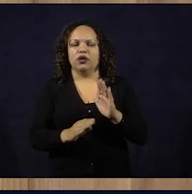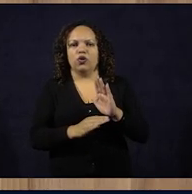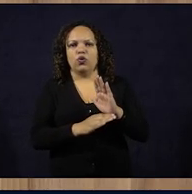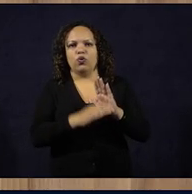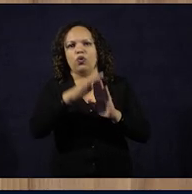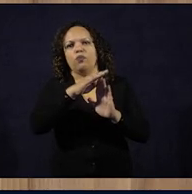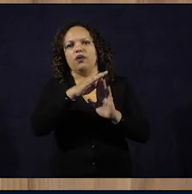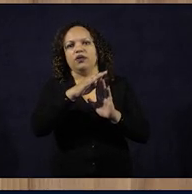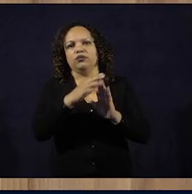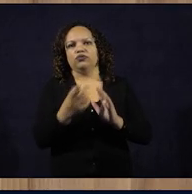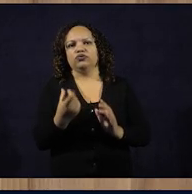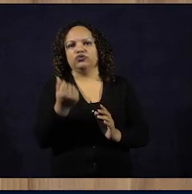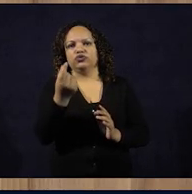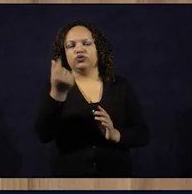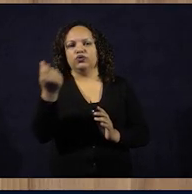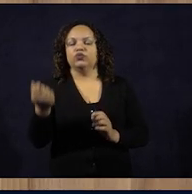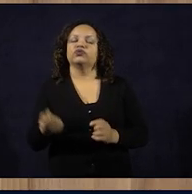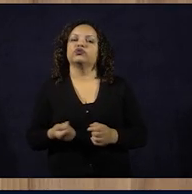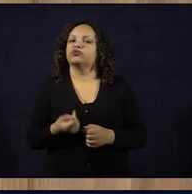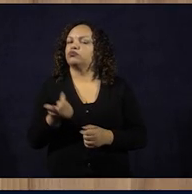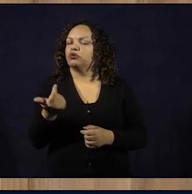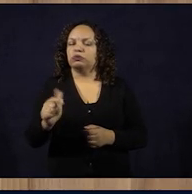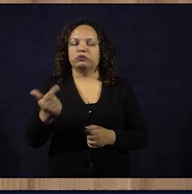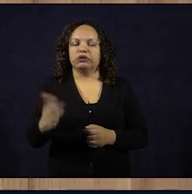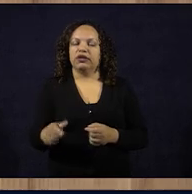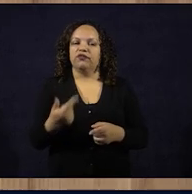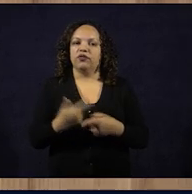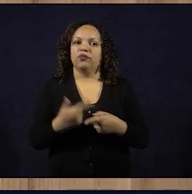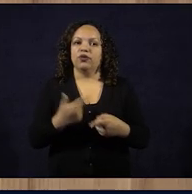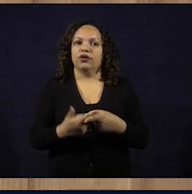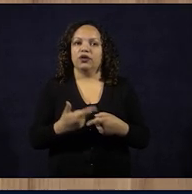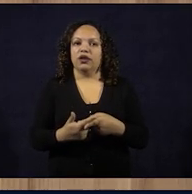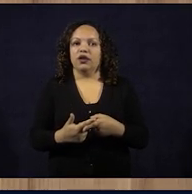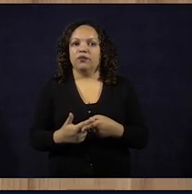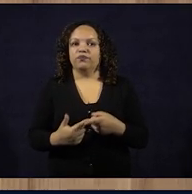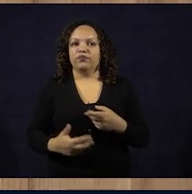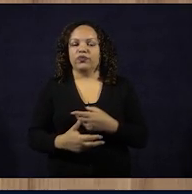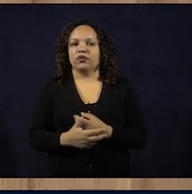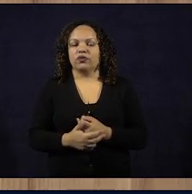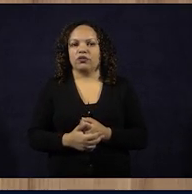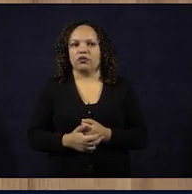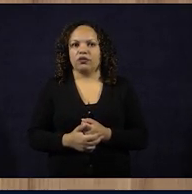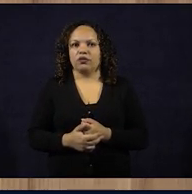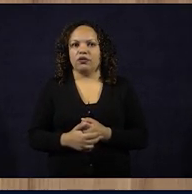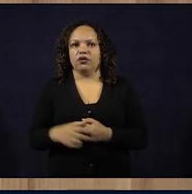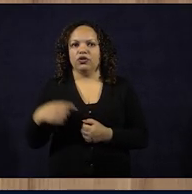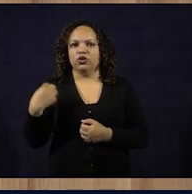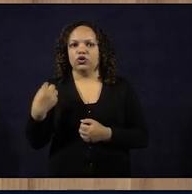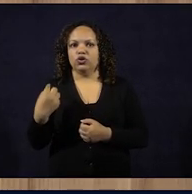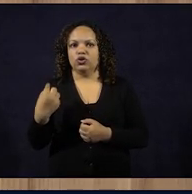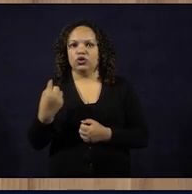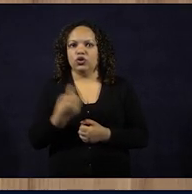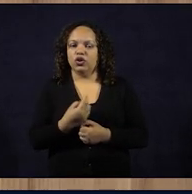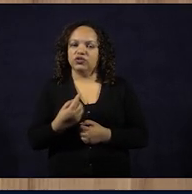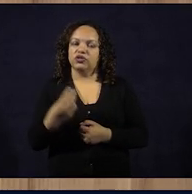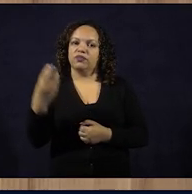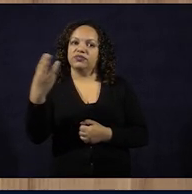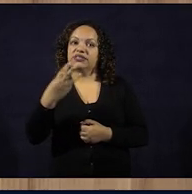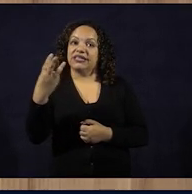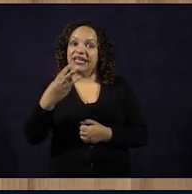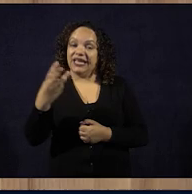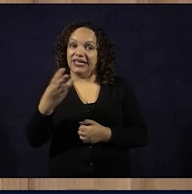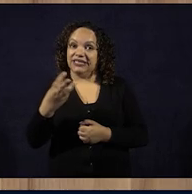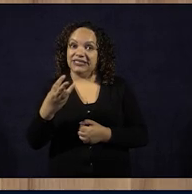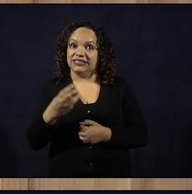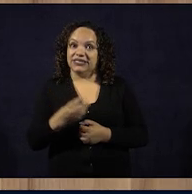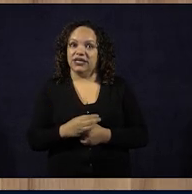das operadoras regionais né a gente primeiro que nós só temos três operadoras Hoje teve